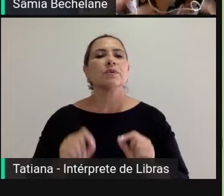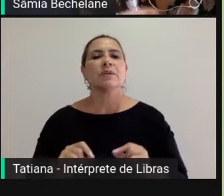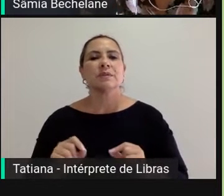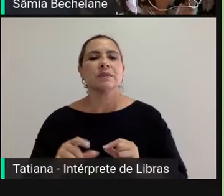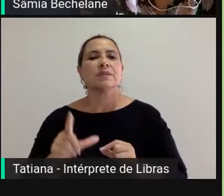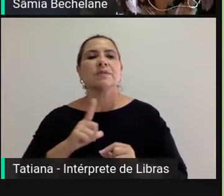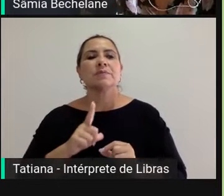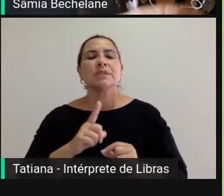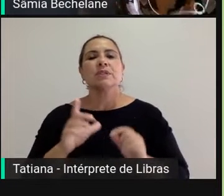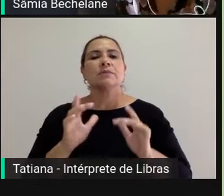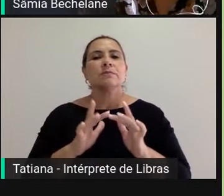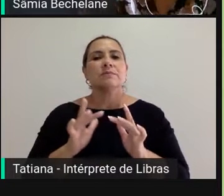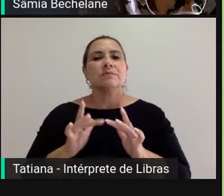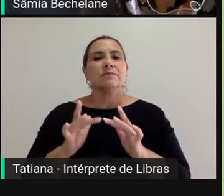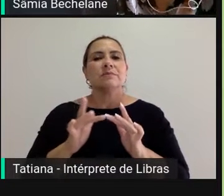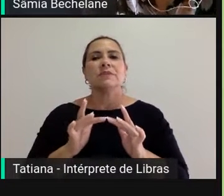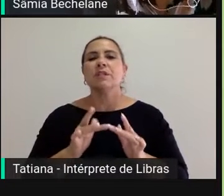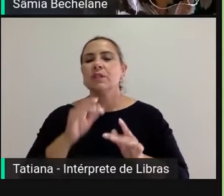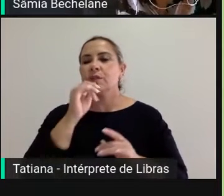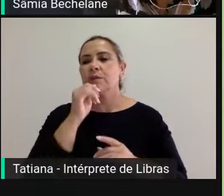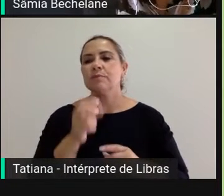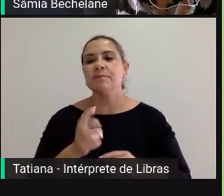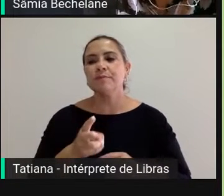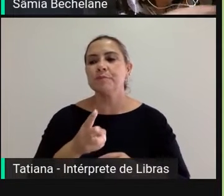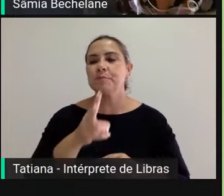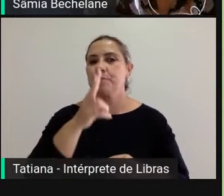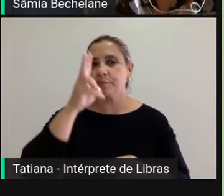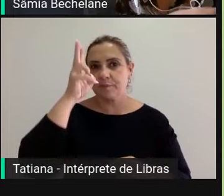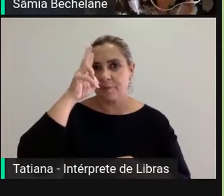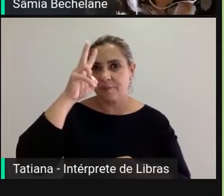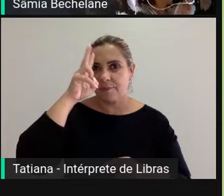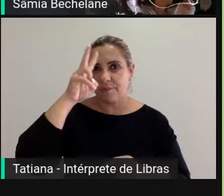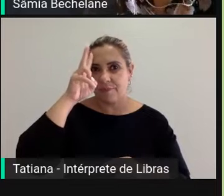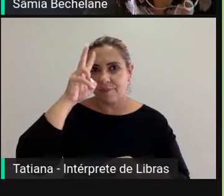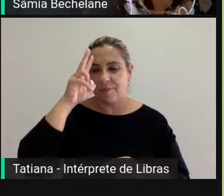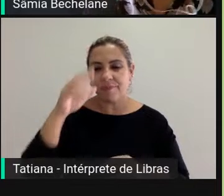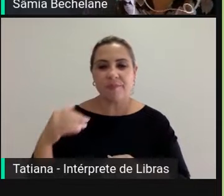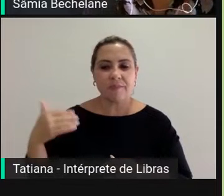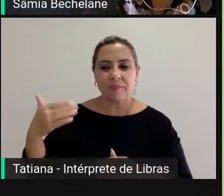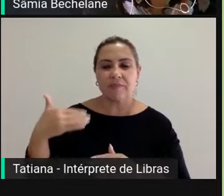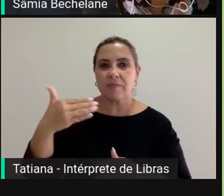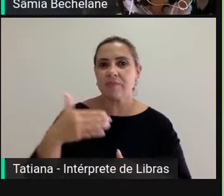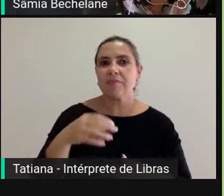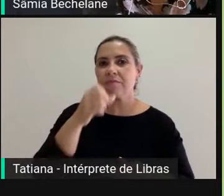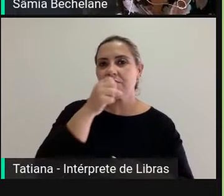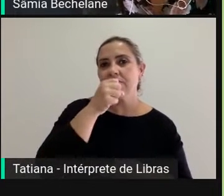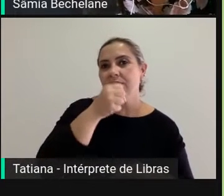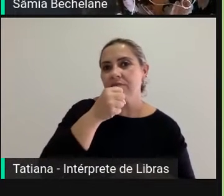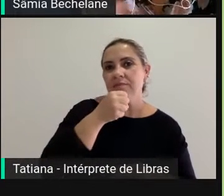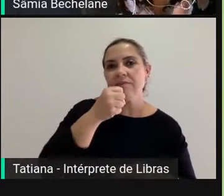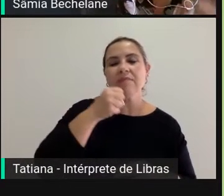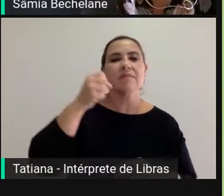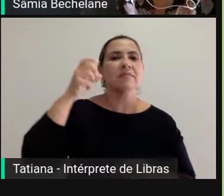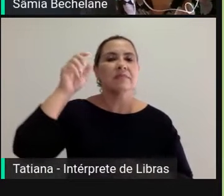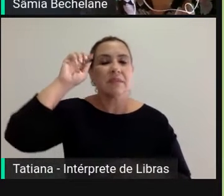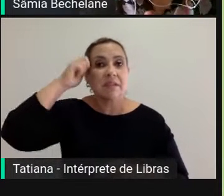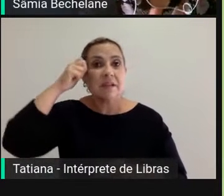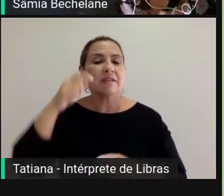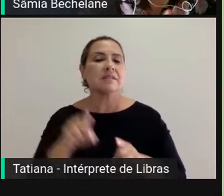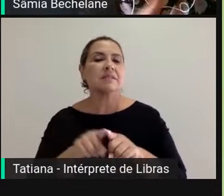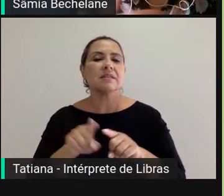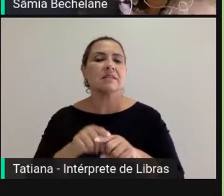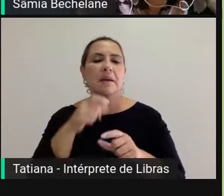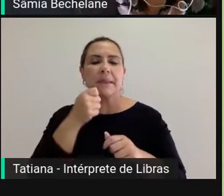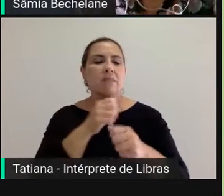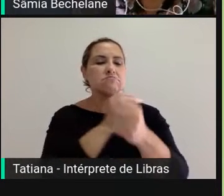se entendem como dando continuidade à história da imprensa negra no Brasil e da imprensa feminista no Brasil. Um deles fala: o